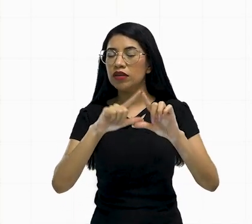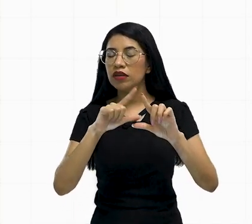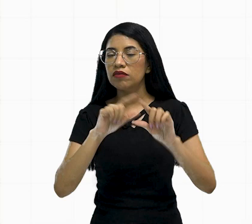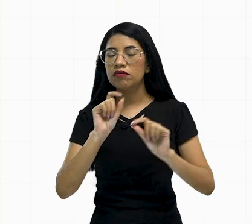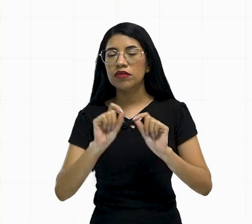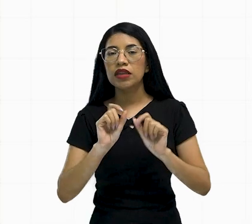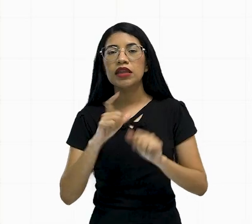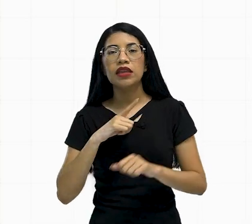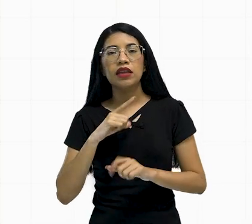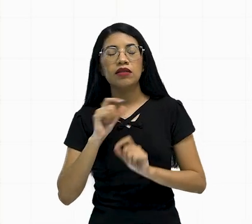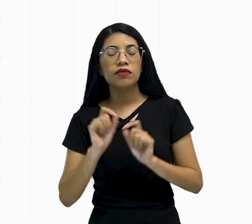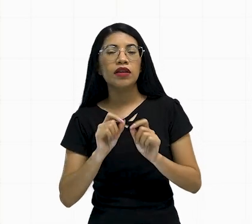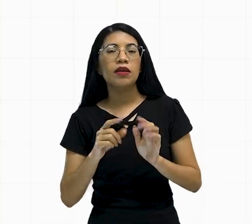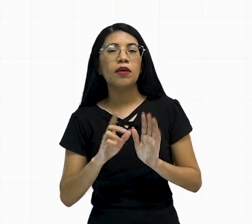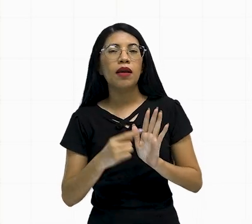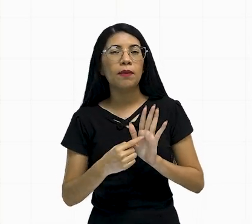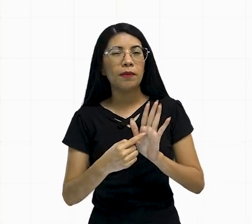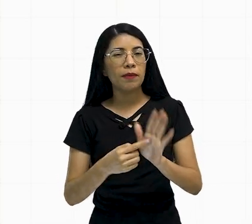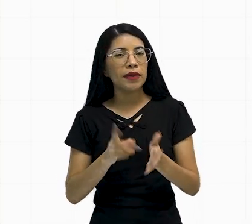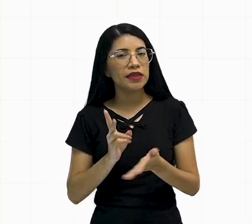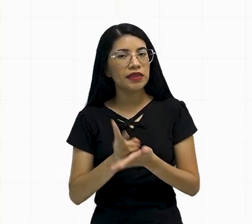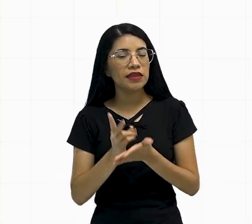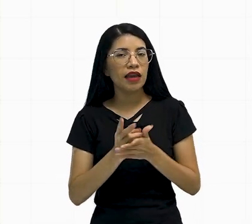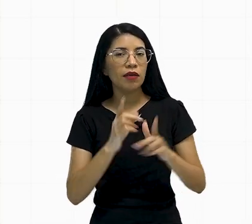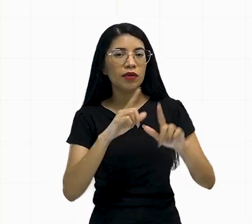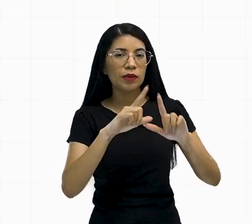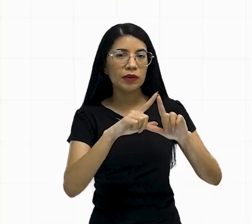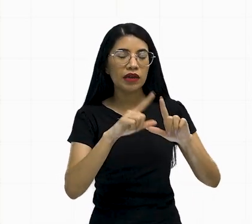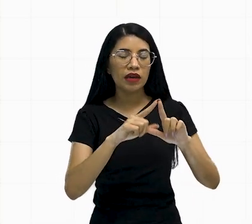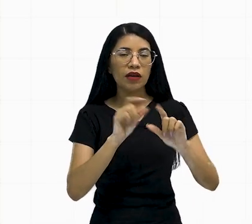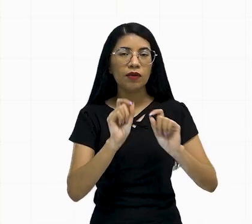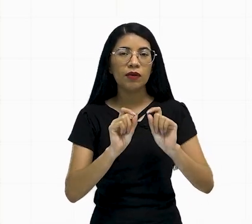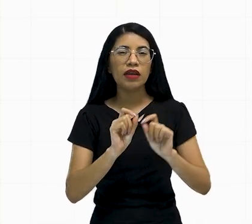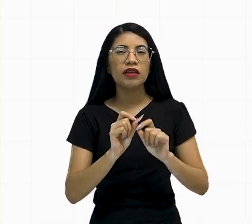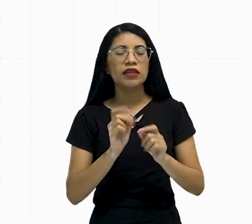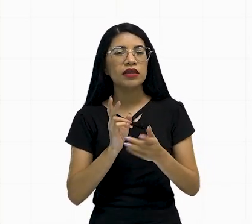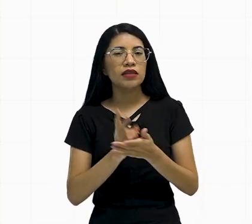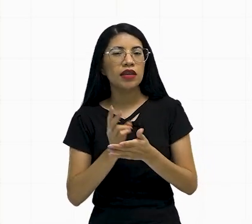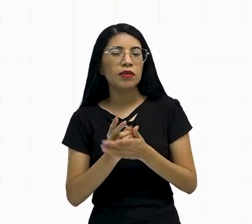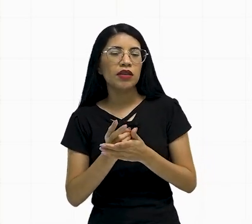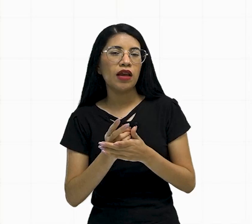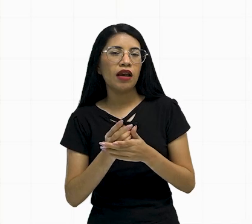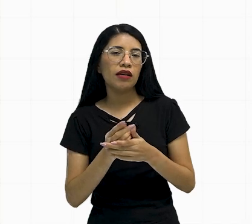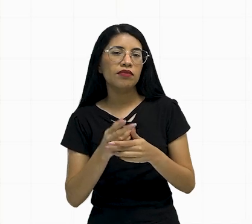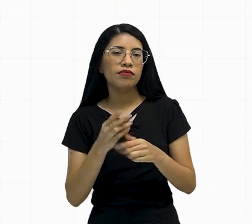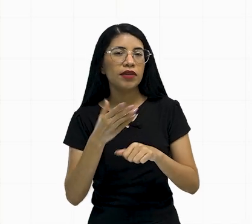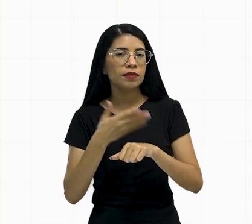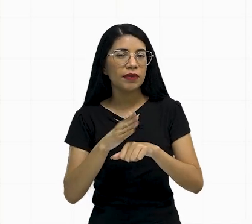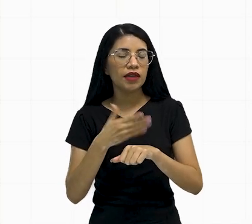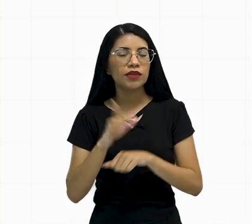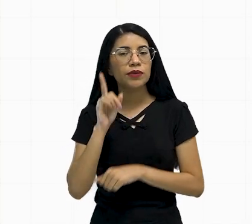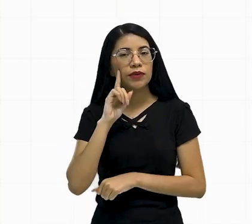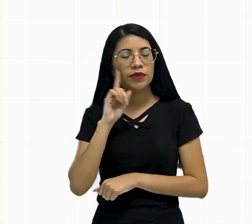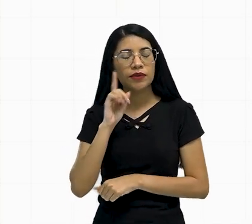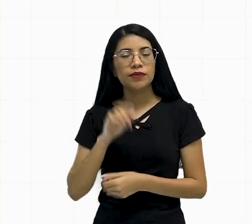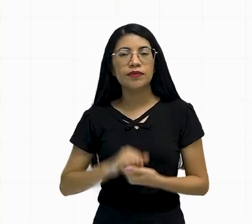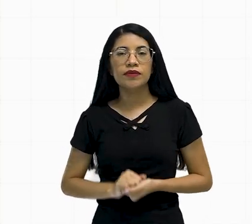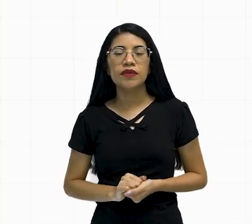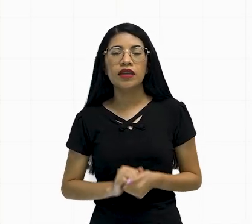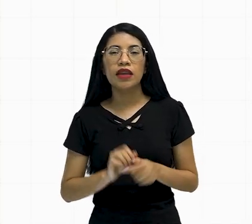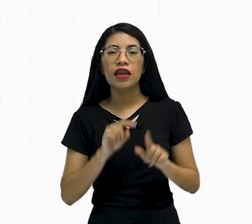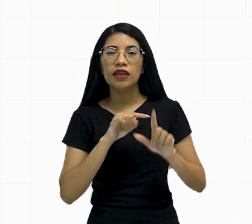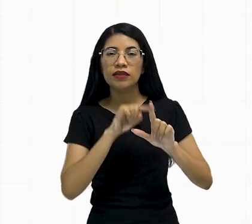triângulos possuem alguns pontos que aparecem com frequência em problemas do nosso cotidiano também, Esses pontos